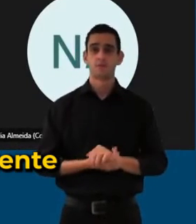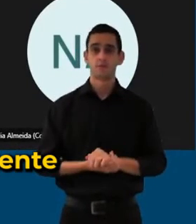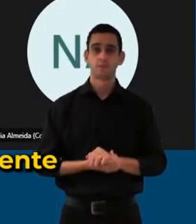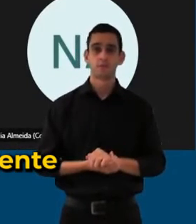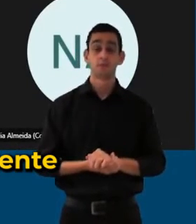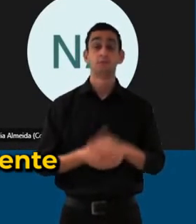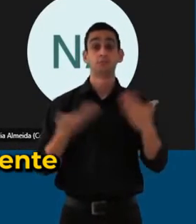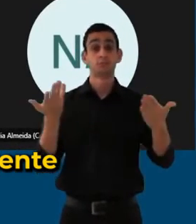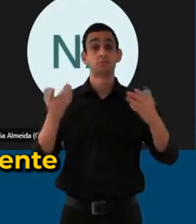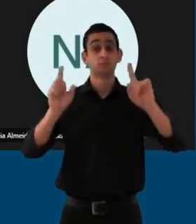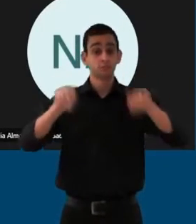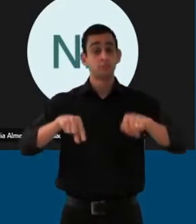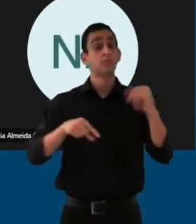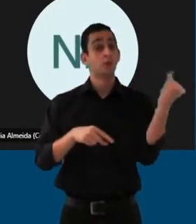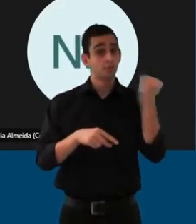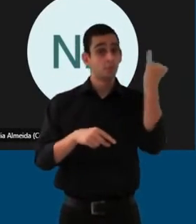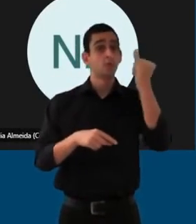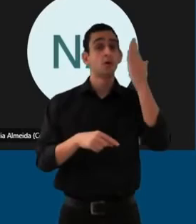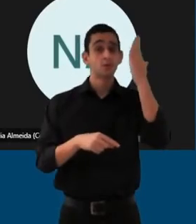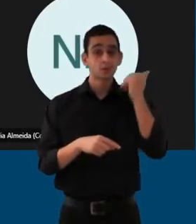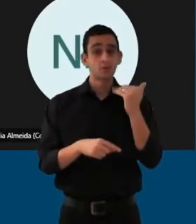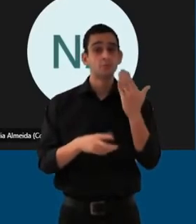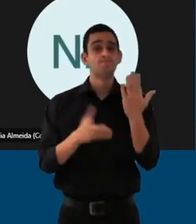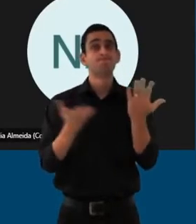muito importante que a gente realmente